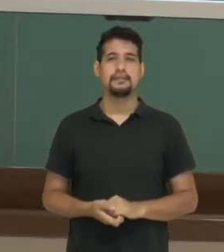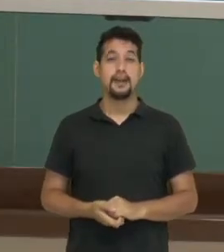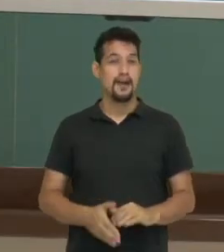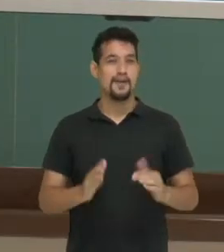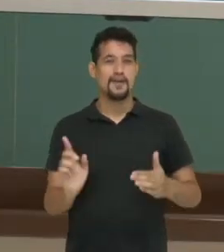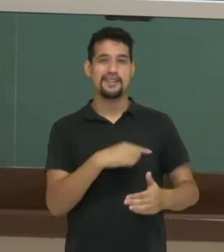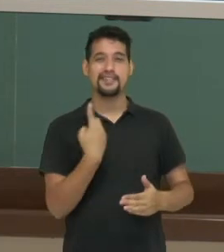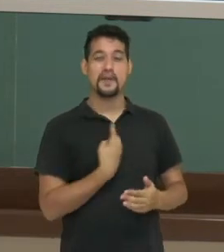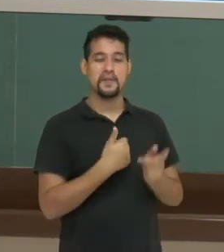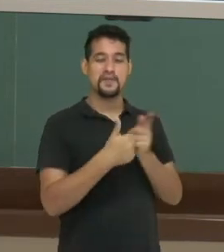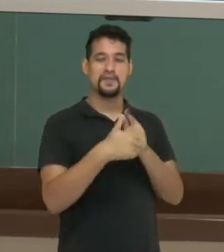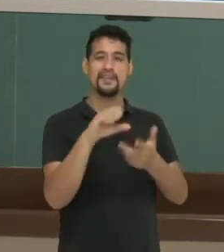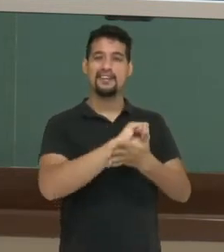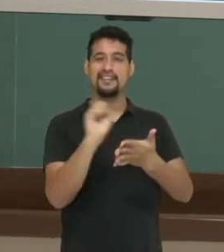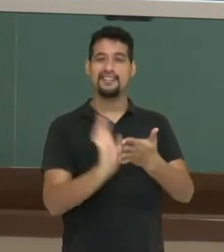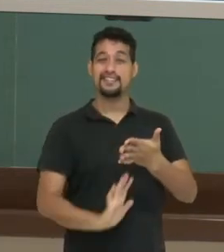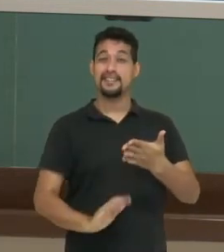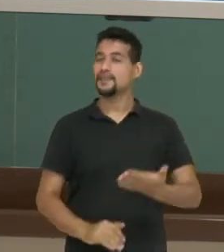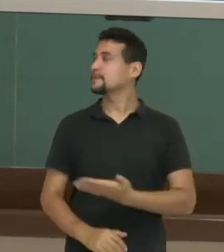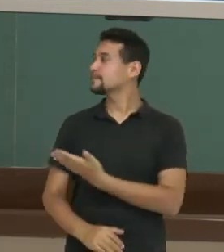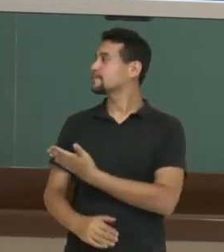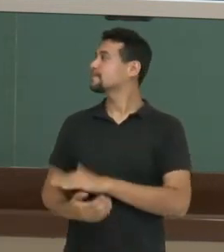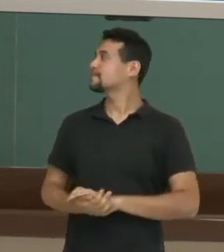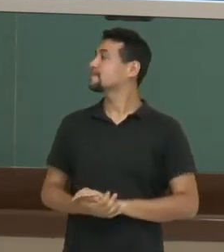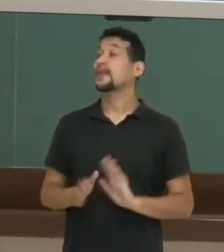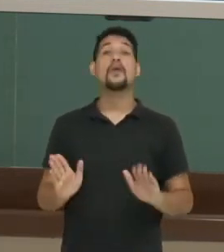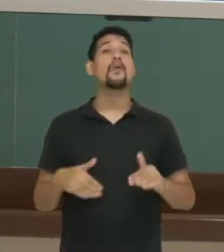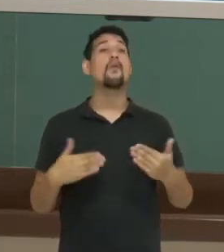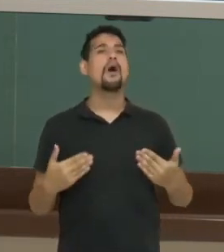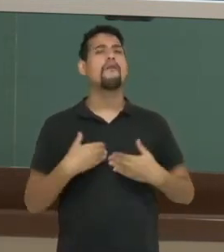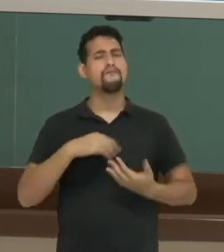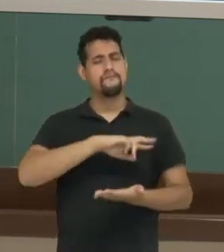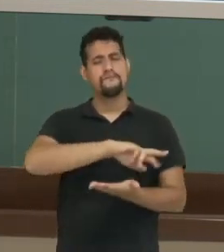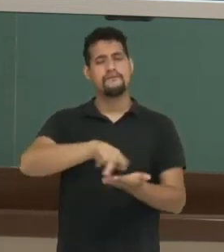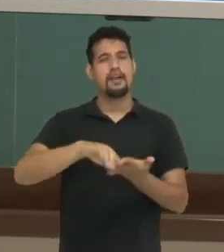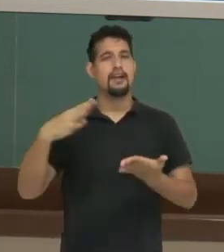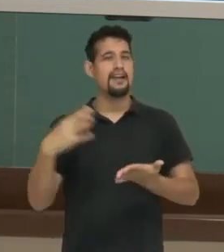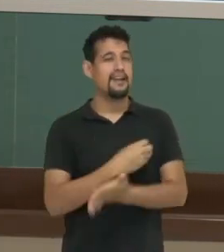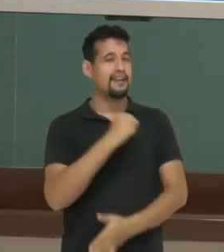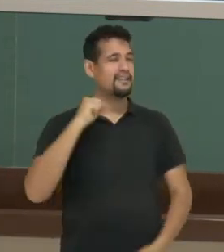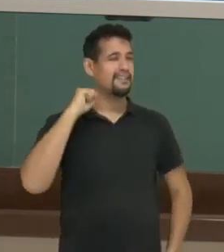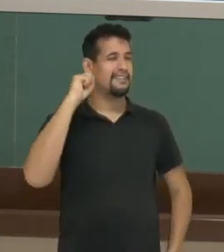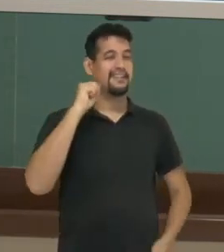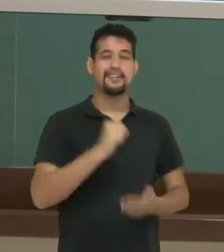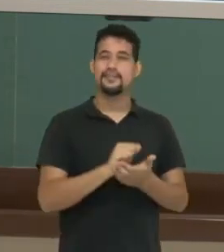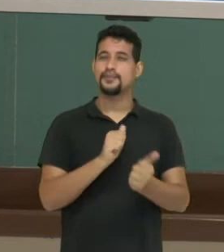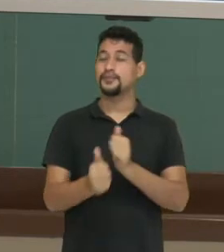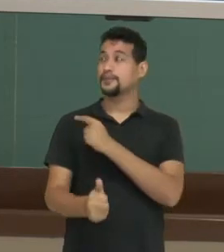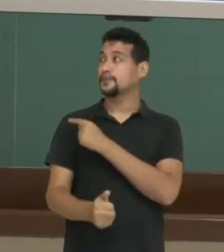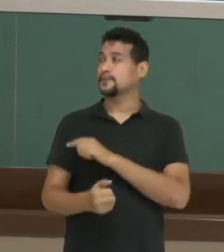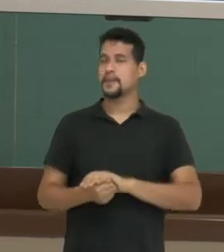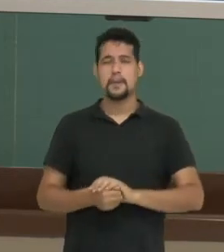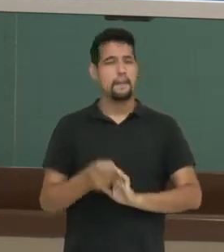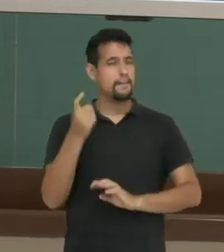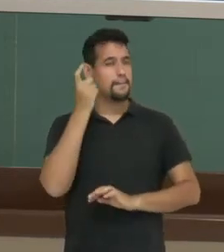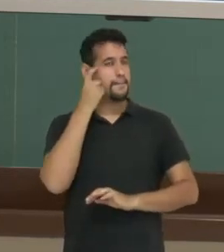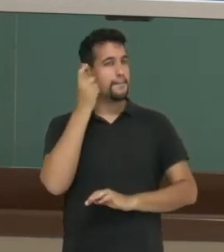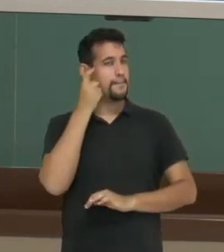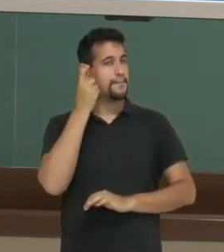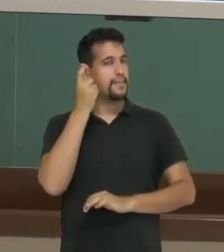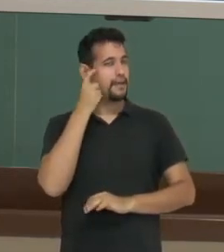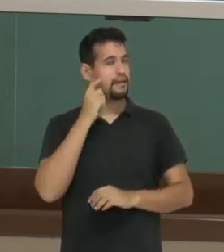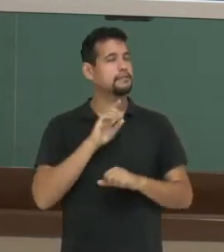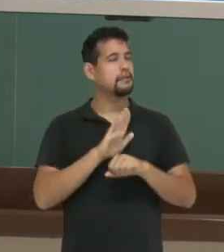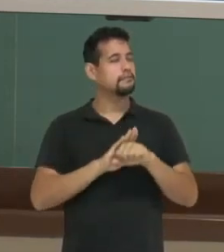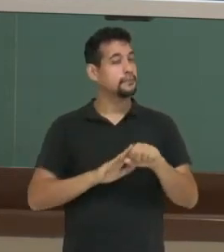Vamos à nossa primeira atividade. Quais são as maneiras de se vencer no Taekwondo? Pensem com carinho,